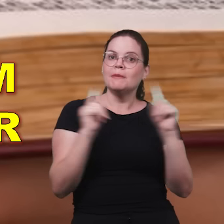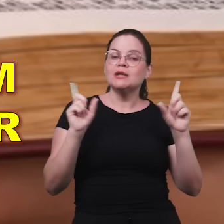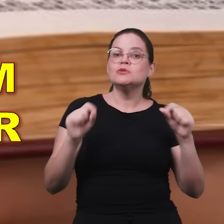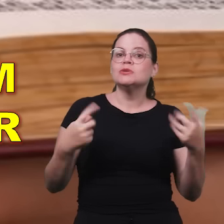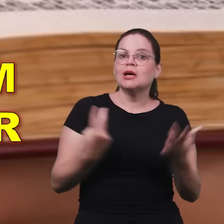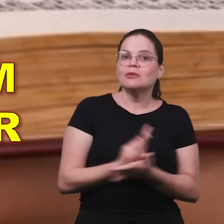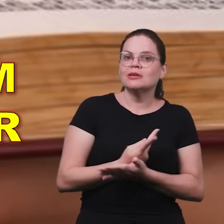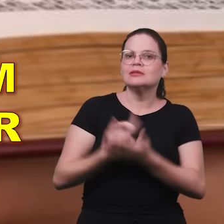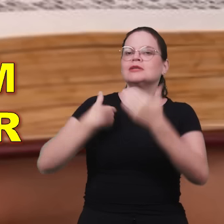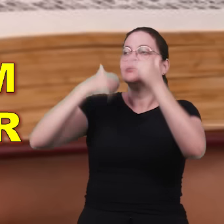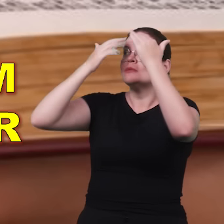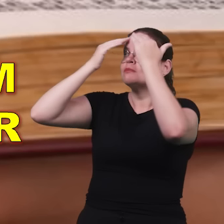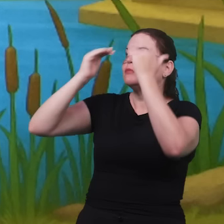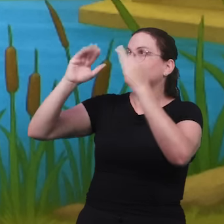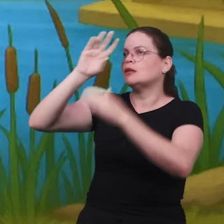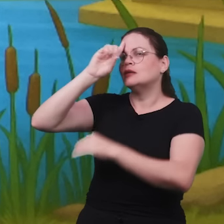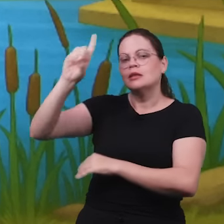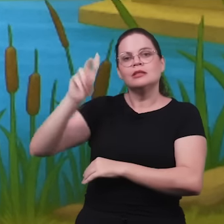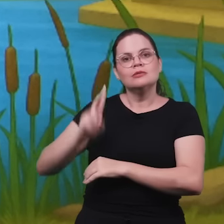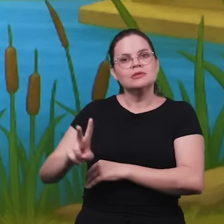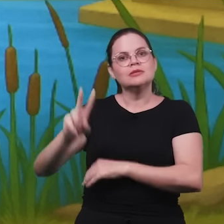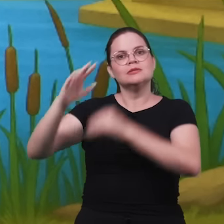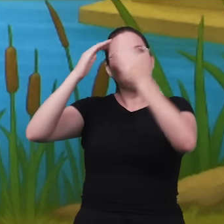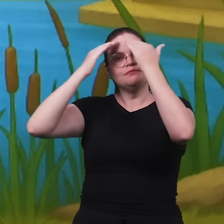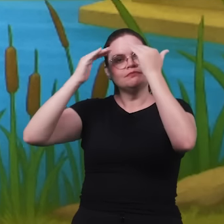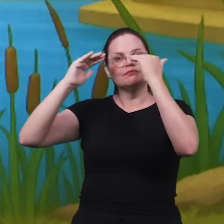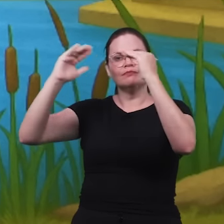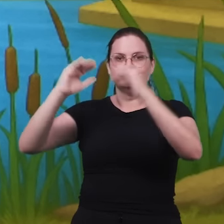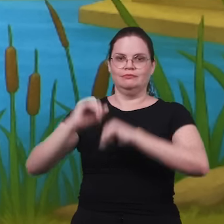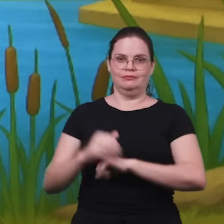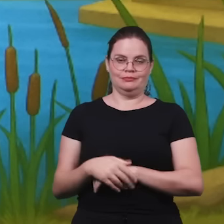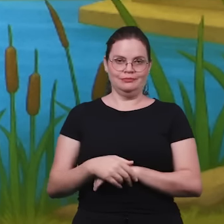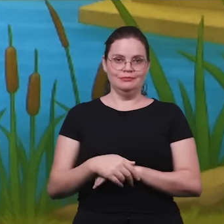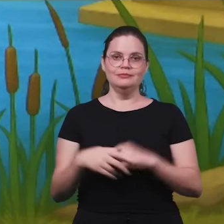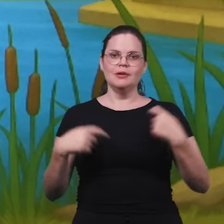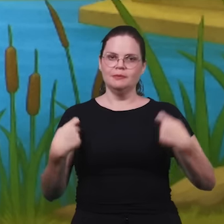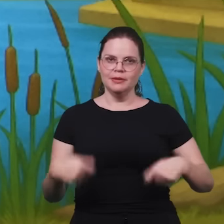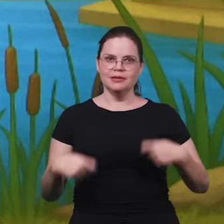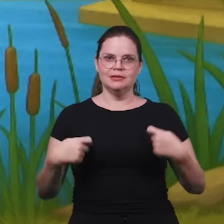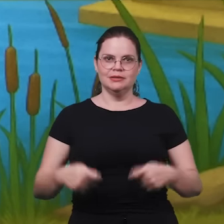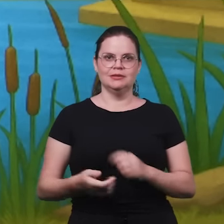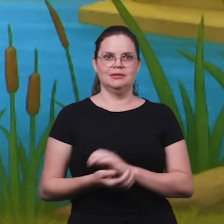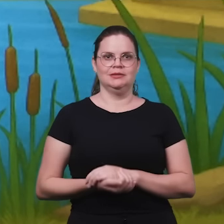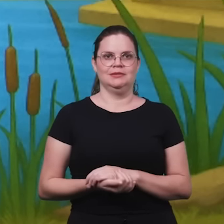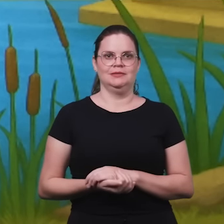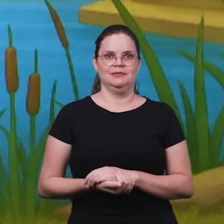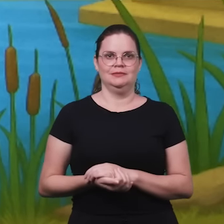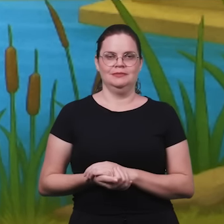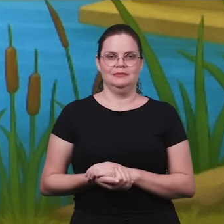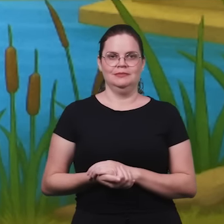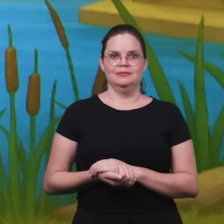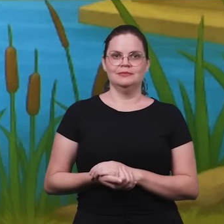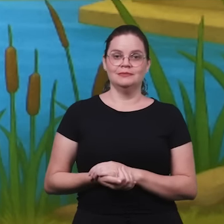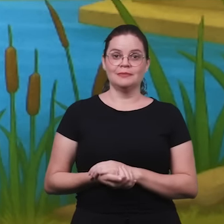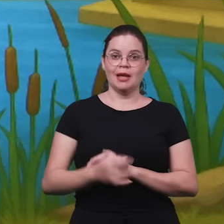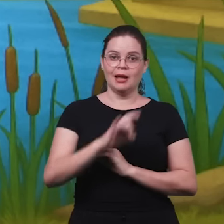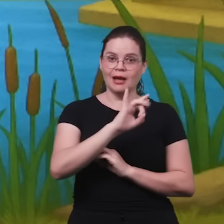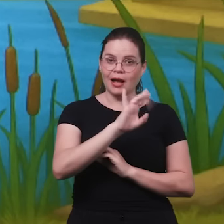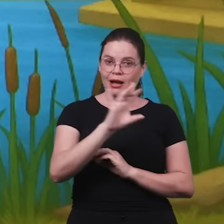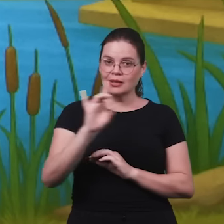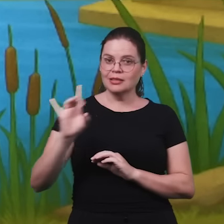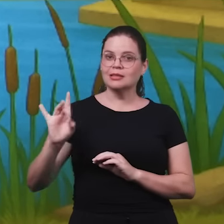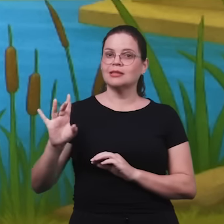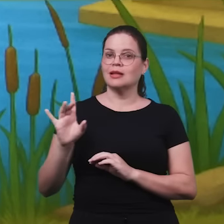a vontade do Senhor, escolhem obedecer ao Senhor. E cada um